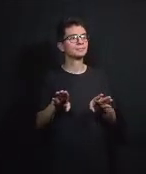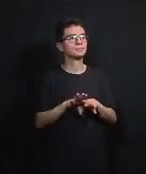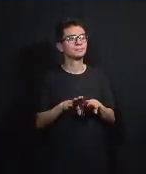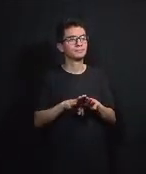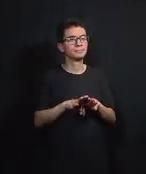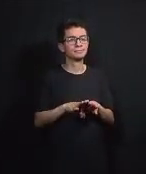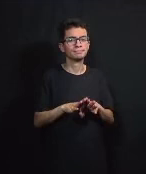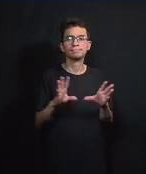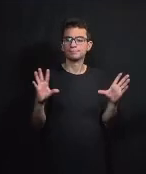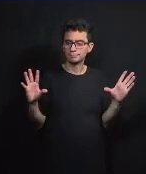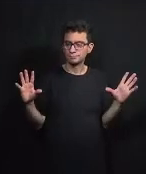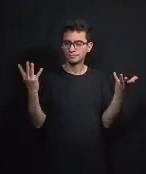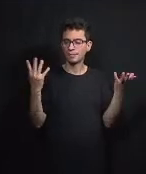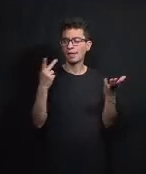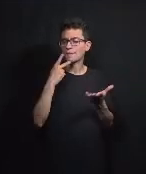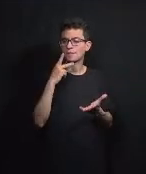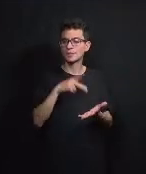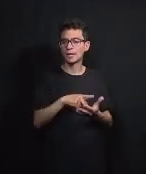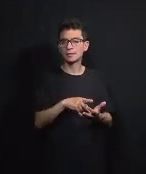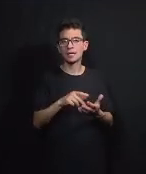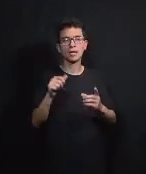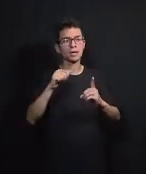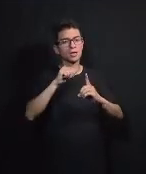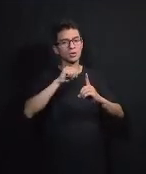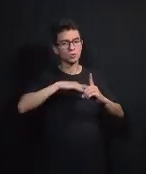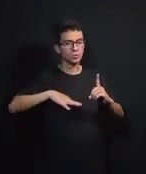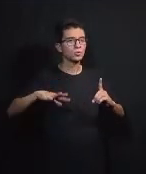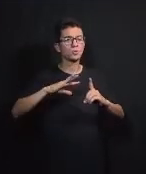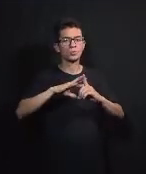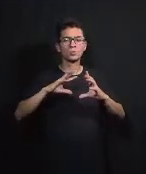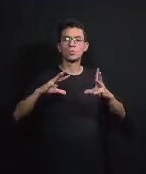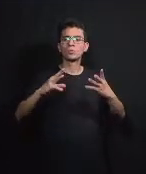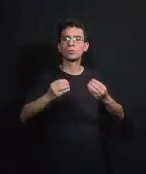Mas o que acontece, na realidade, é que essa sociedade brasileira,